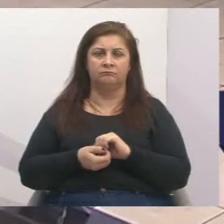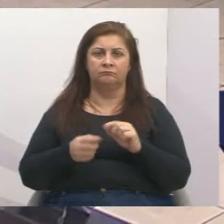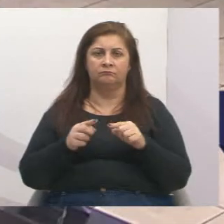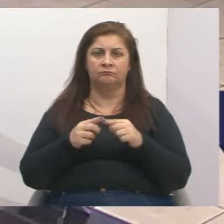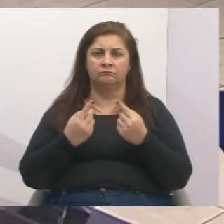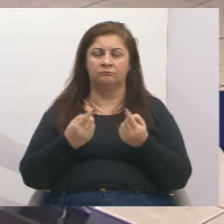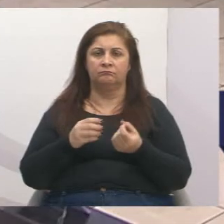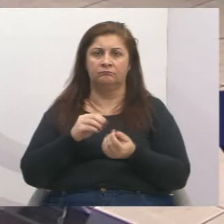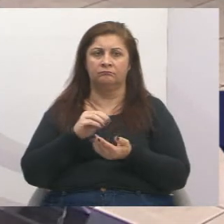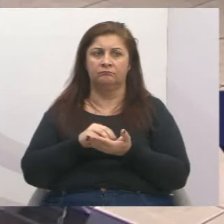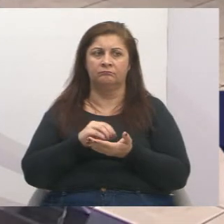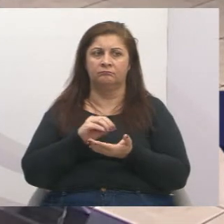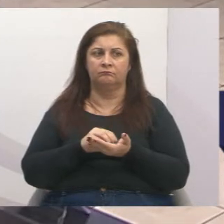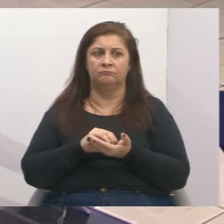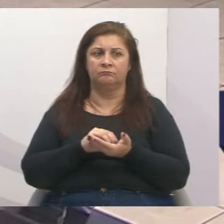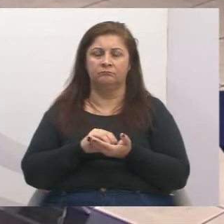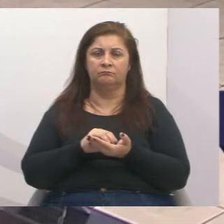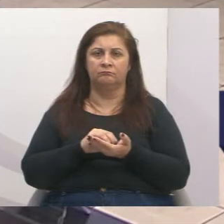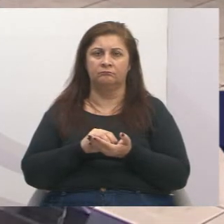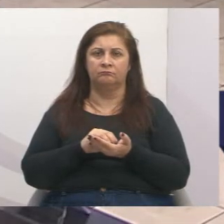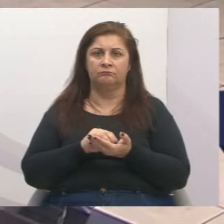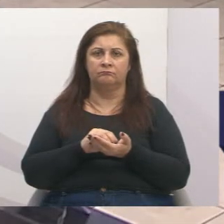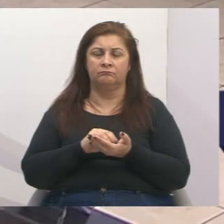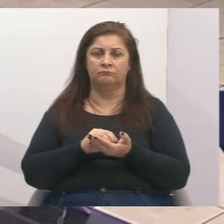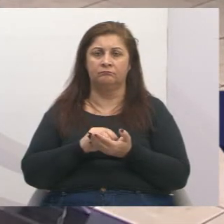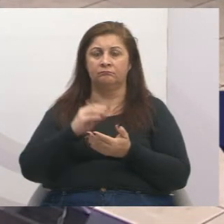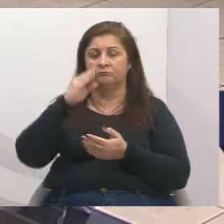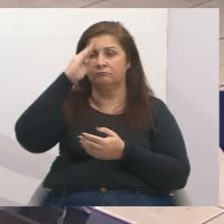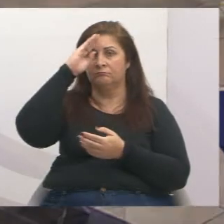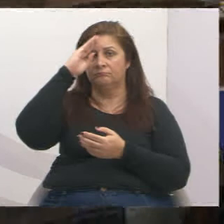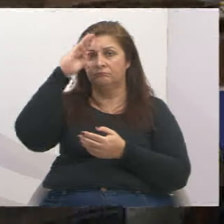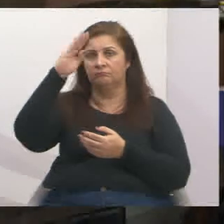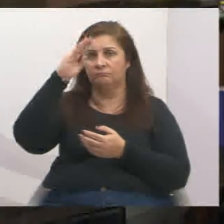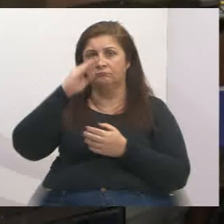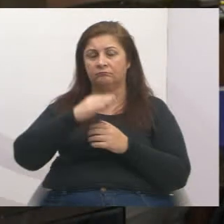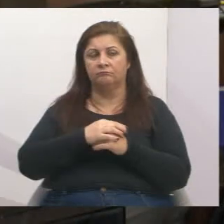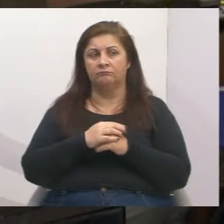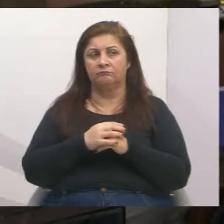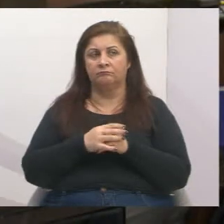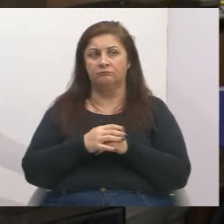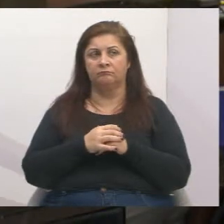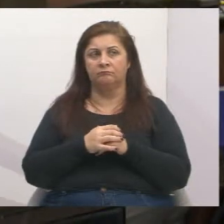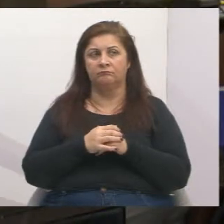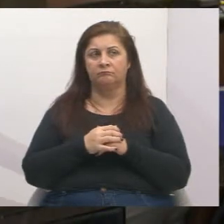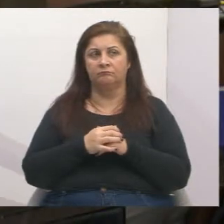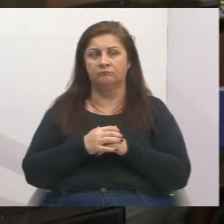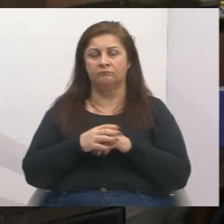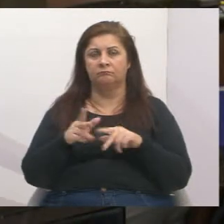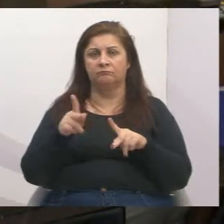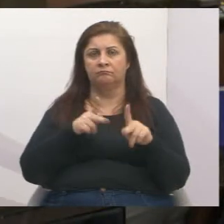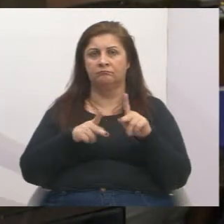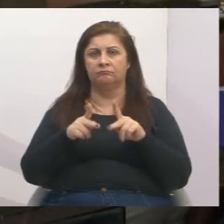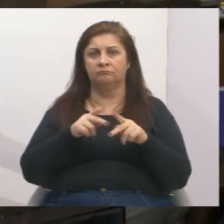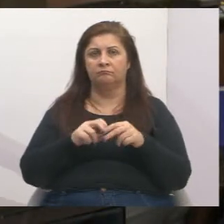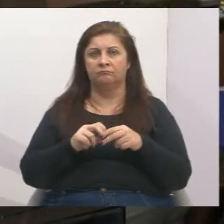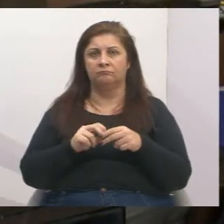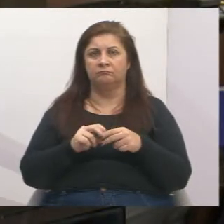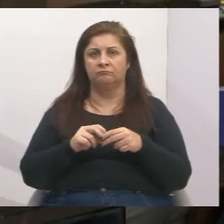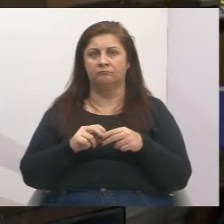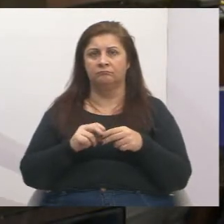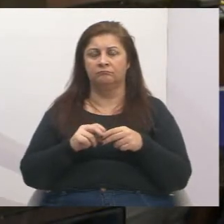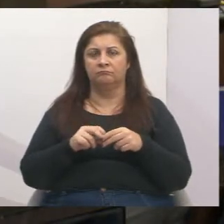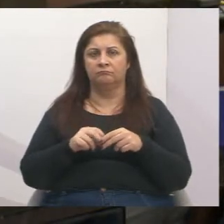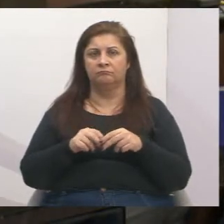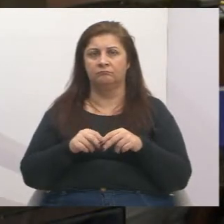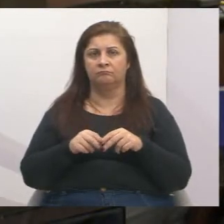falta o seu item principal, o suporte principal, que é o povo. Me